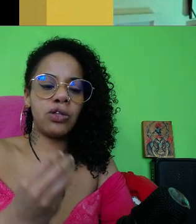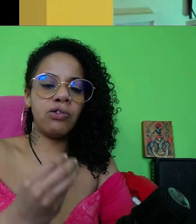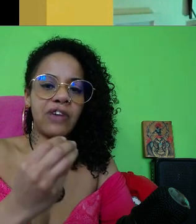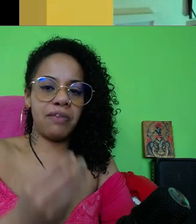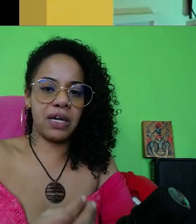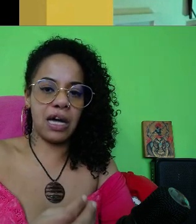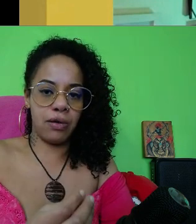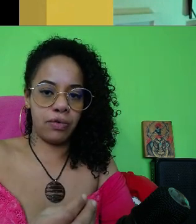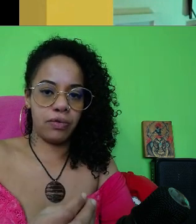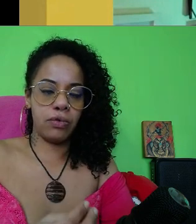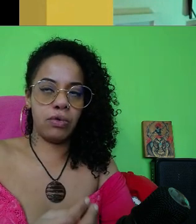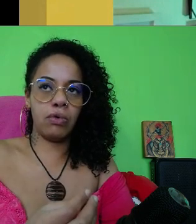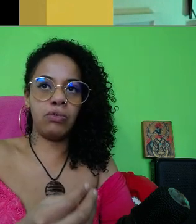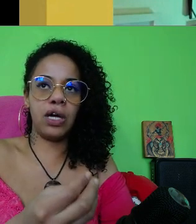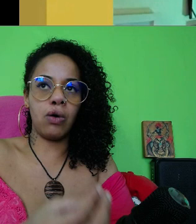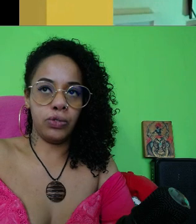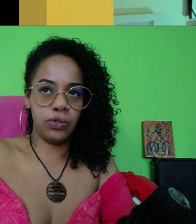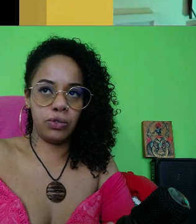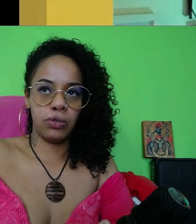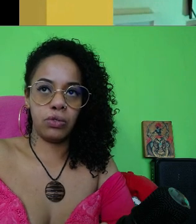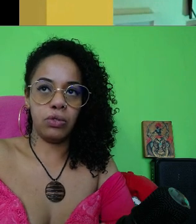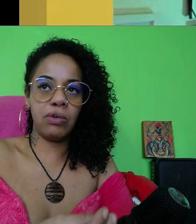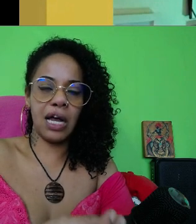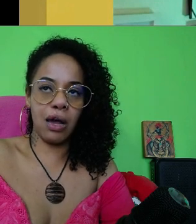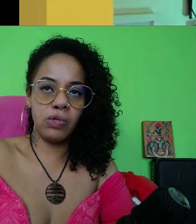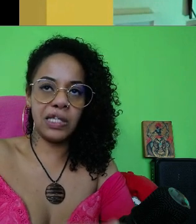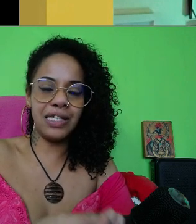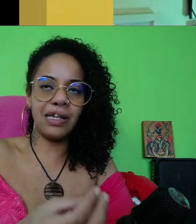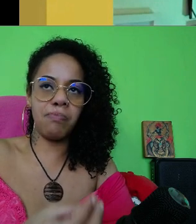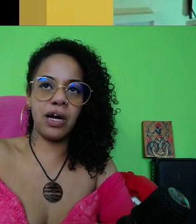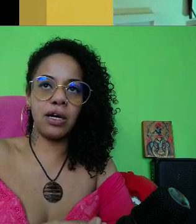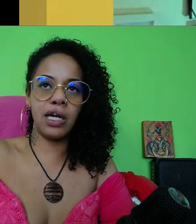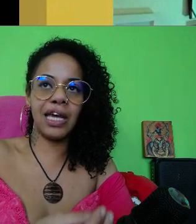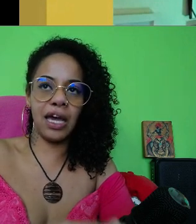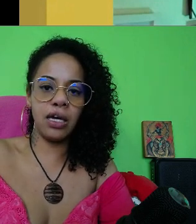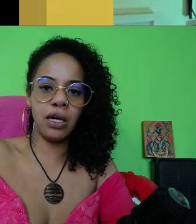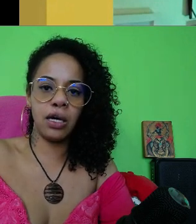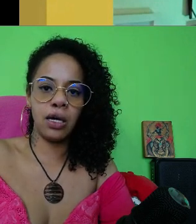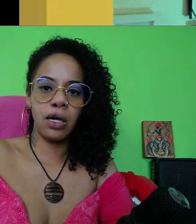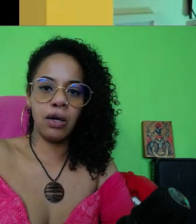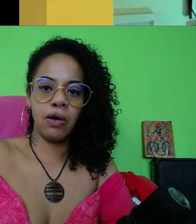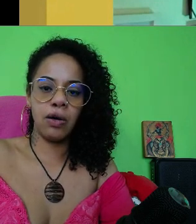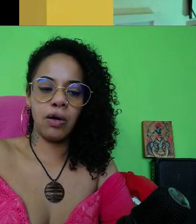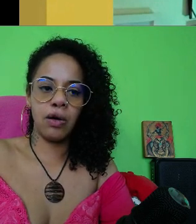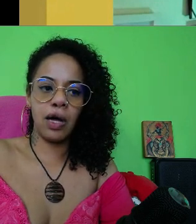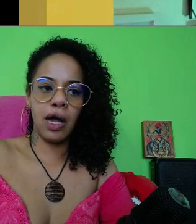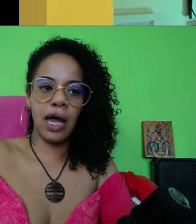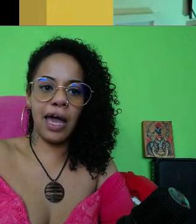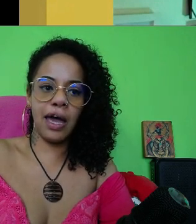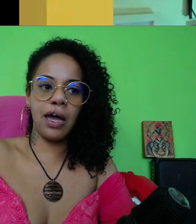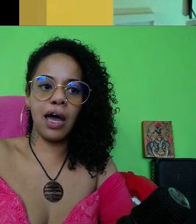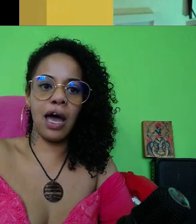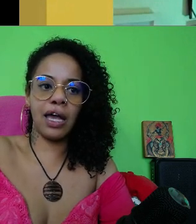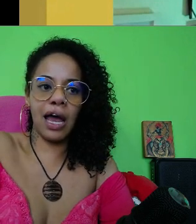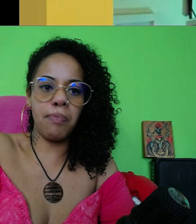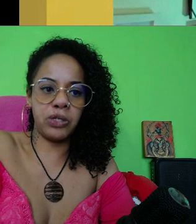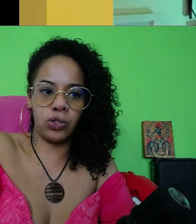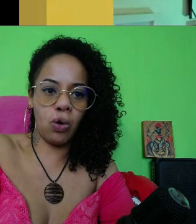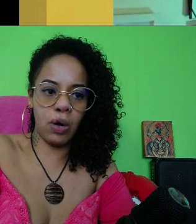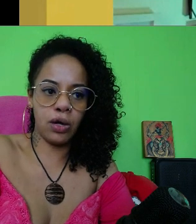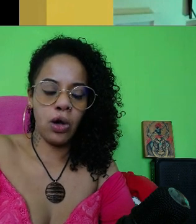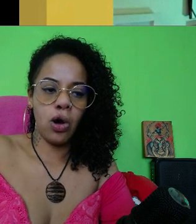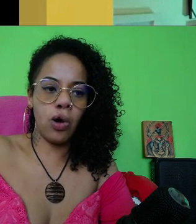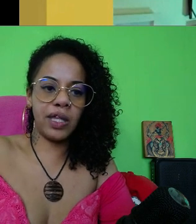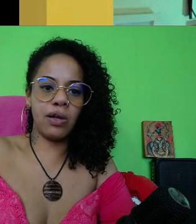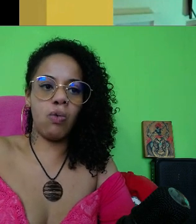Como que tu vai pegar um negócio um canal sem saber quem é aquela